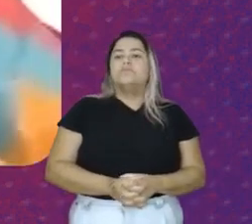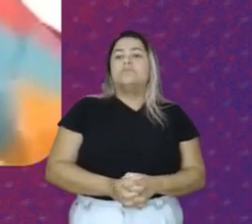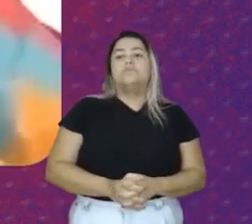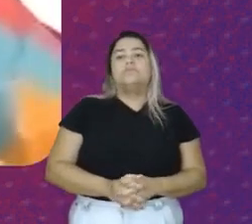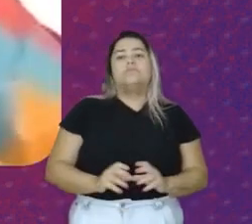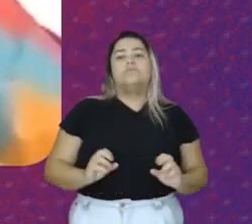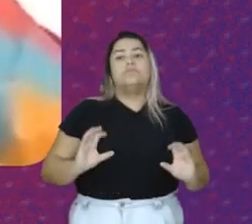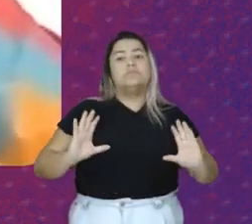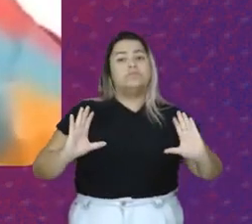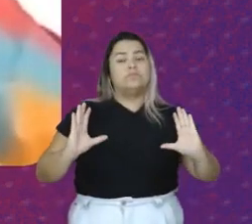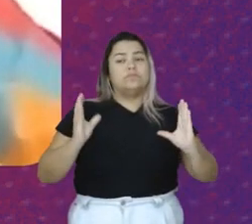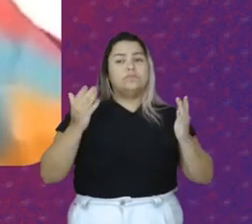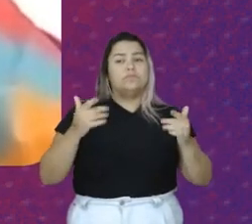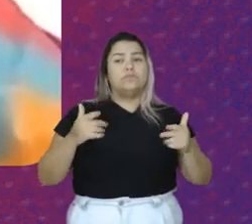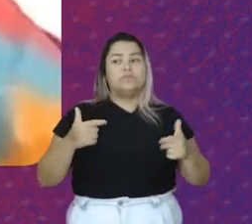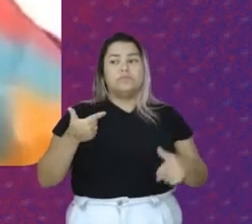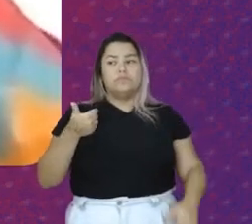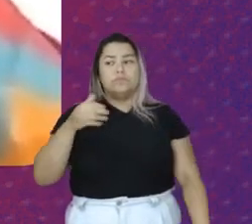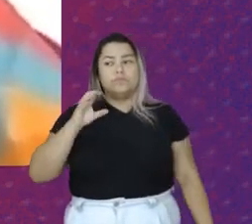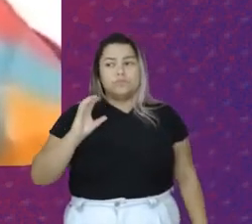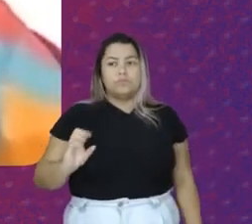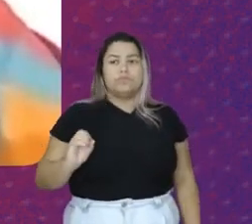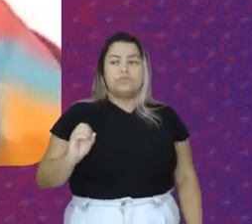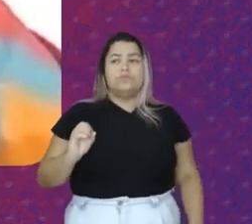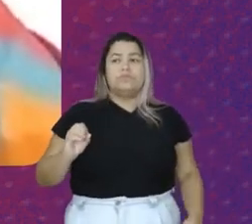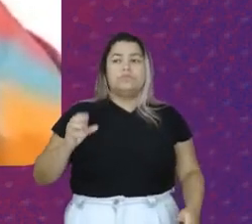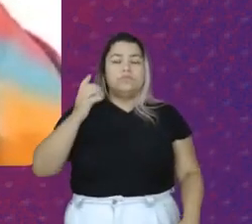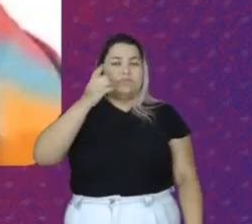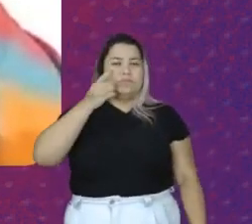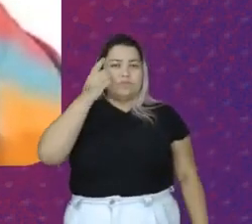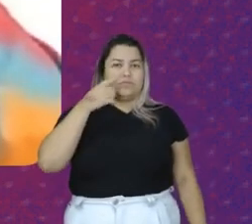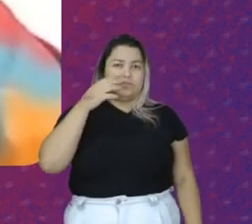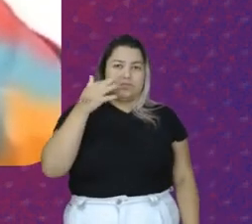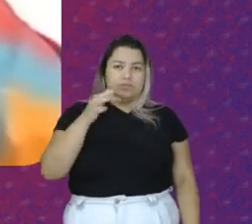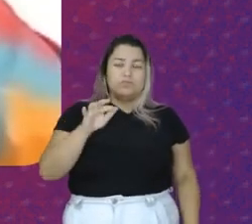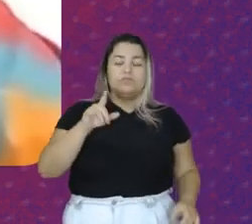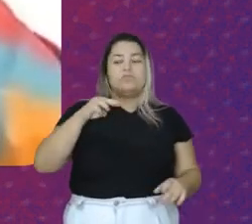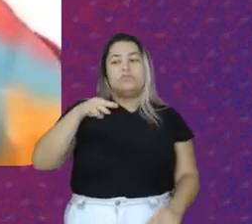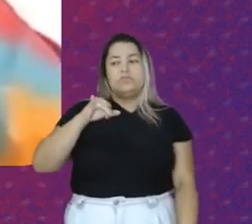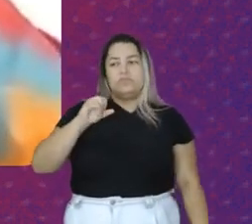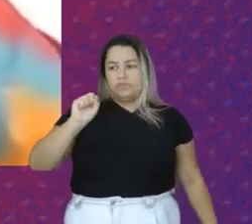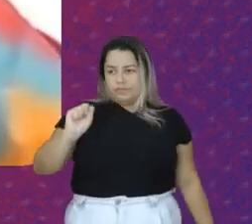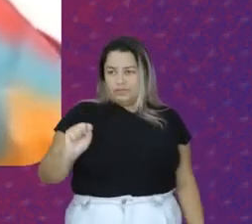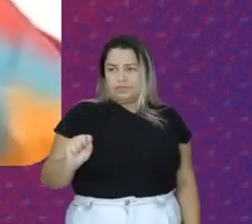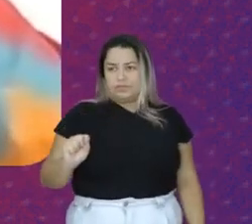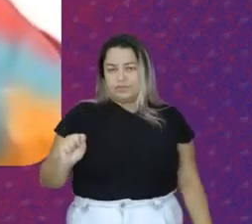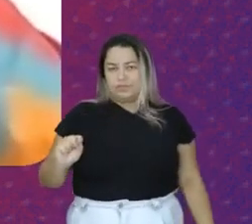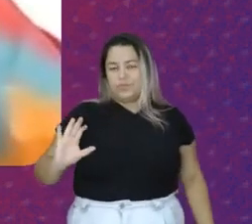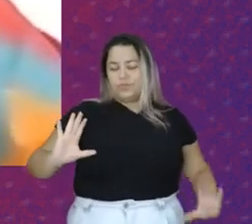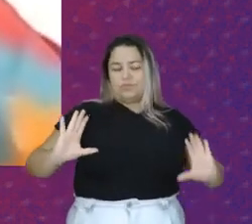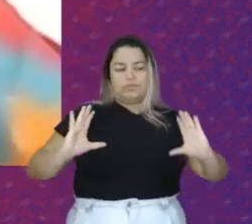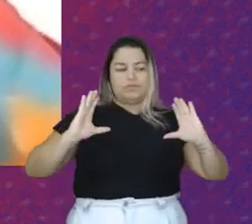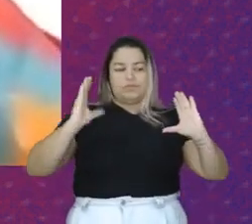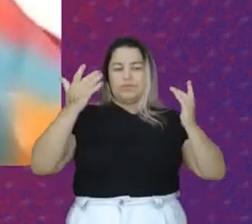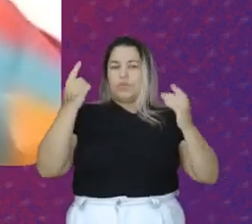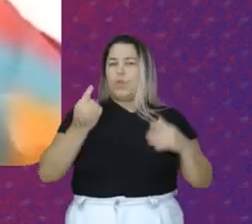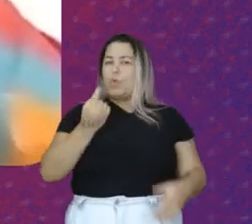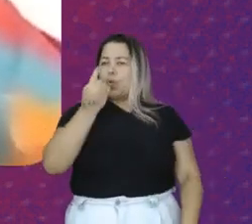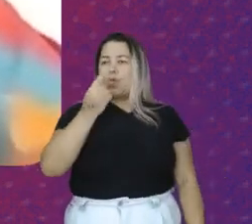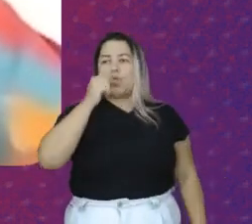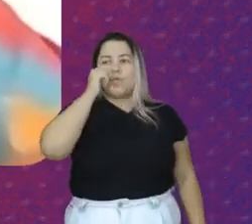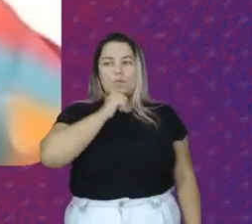Olha, nós temos uma bancada de 10 deputados federais do PT de Minas Gerais. Nós estamos comemorando ter uma mulher